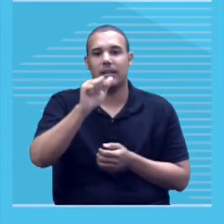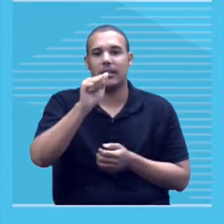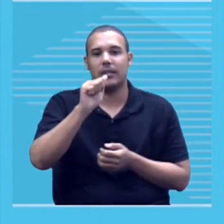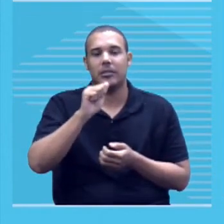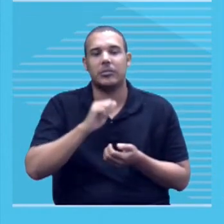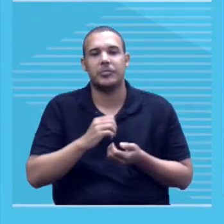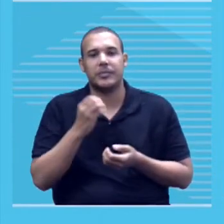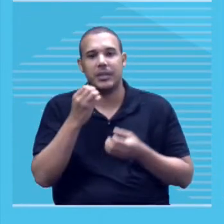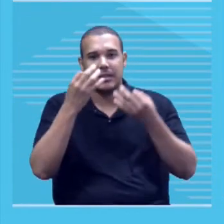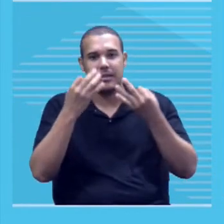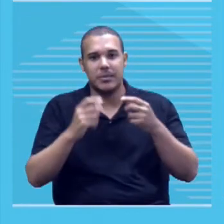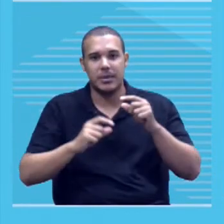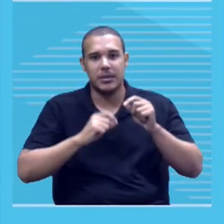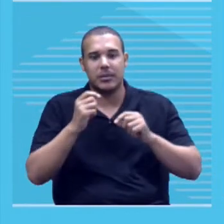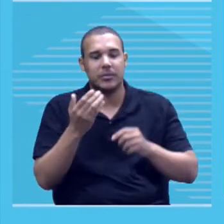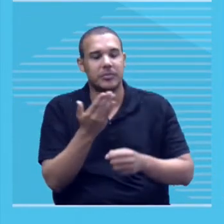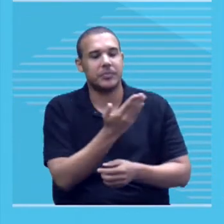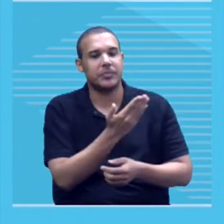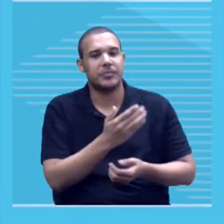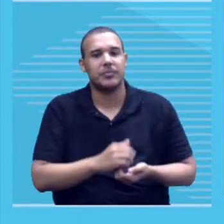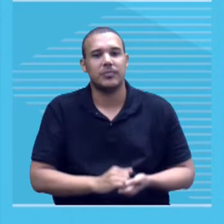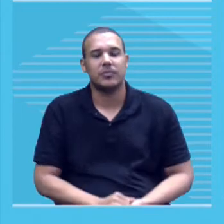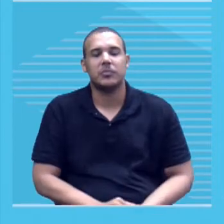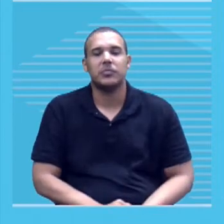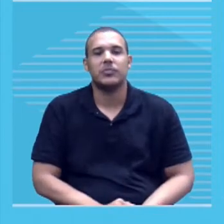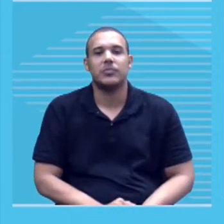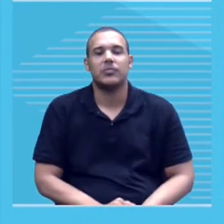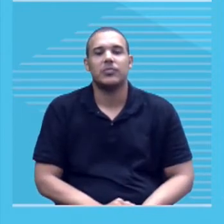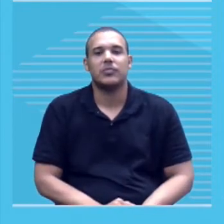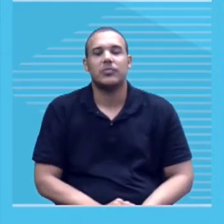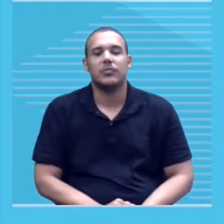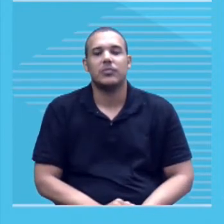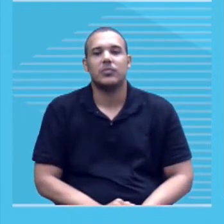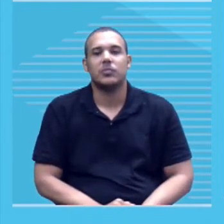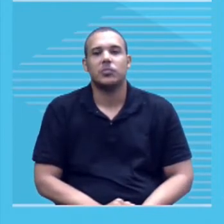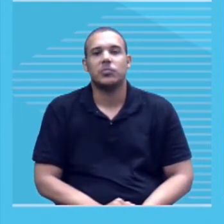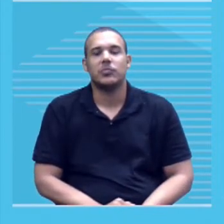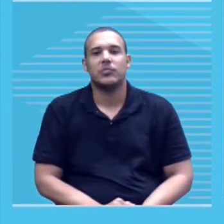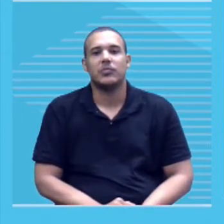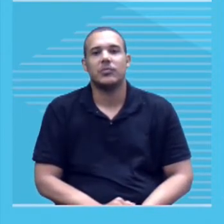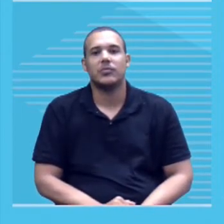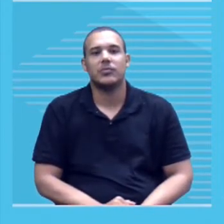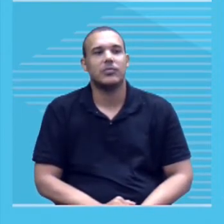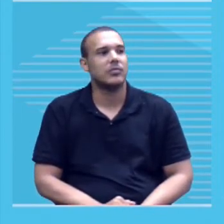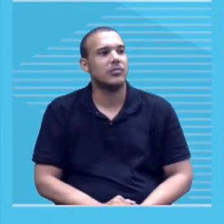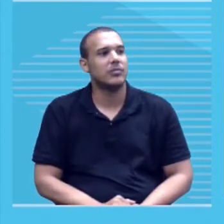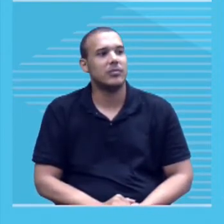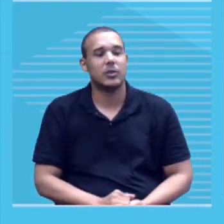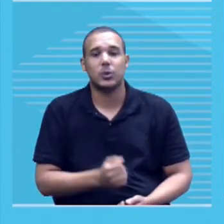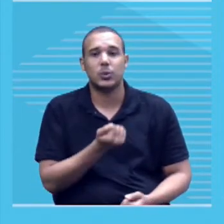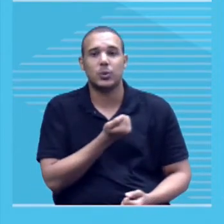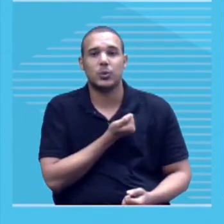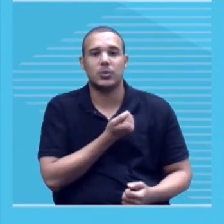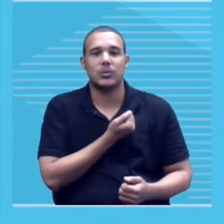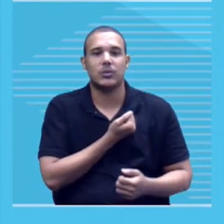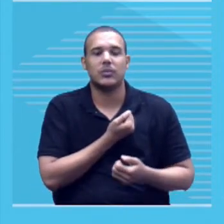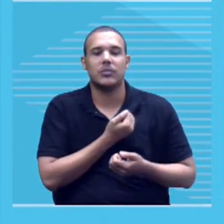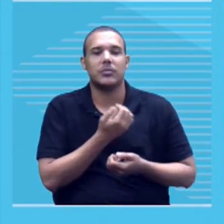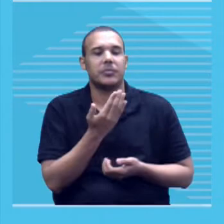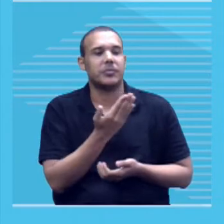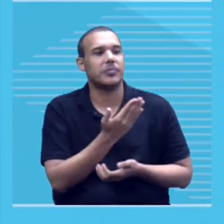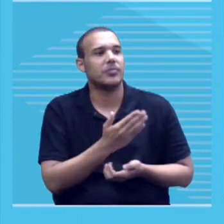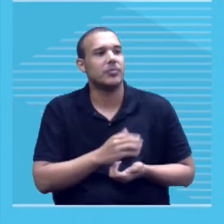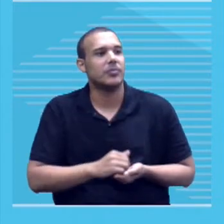seguinte. Um chuveiro elétrico apresenta as seguintes especificações. 2.200 watts para 220